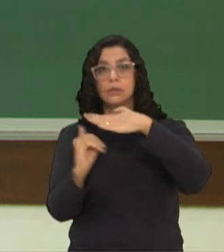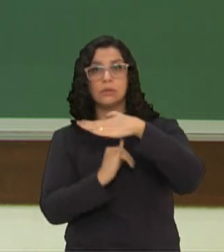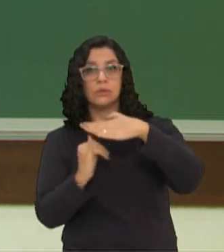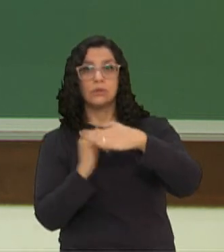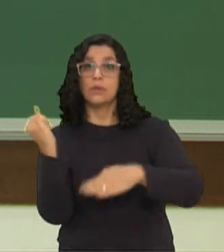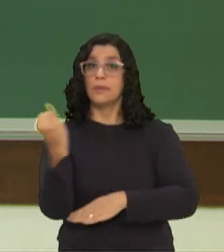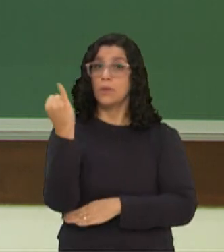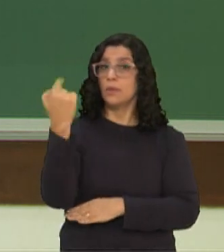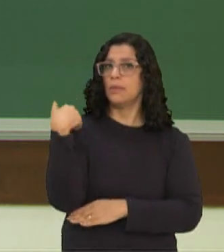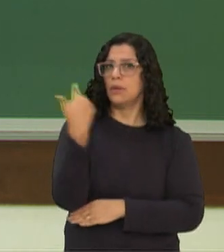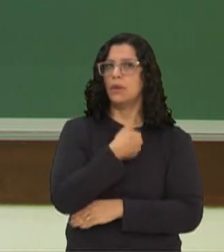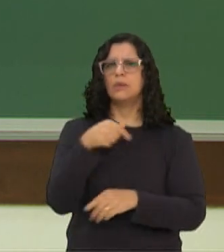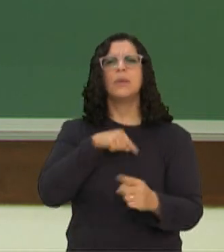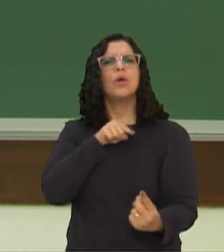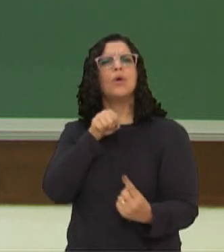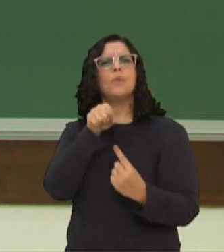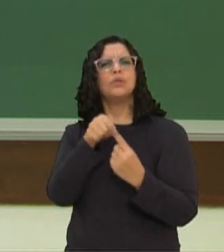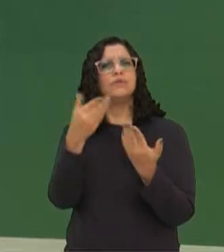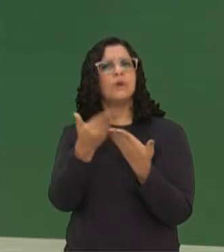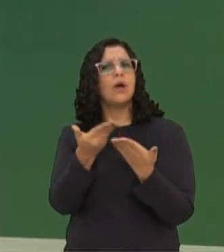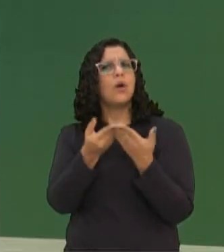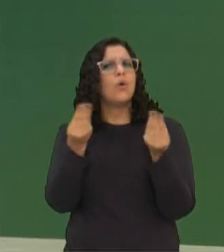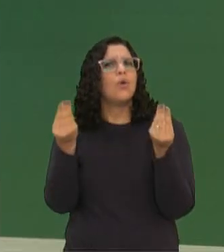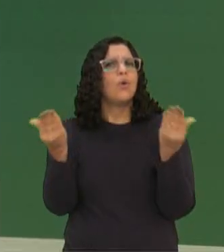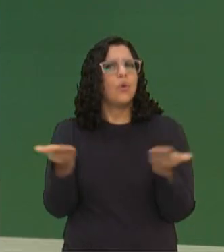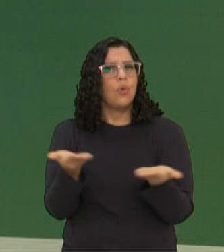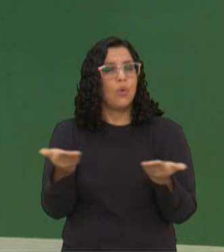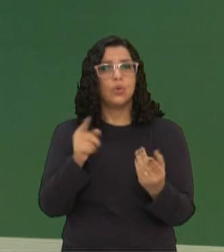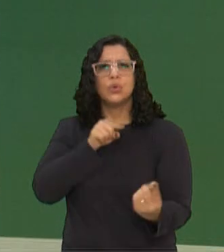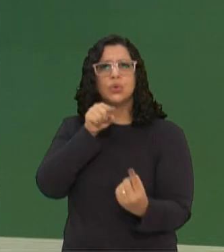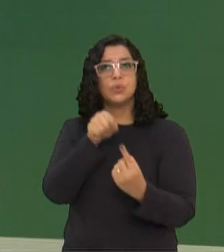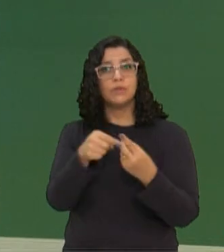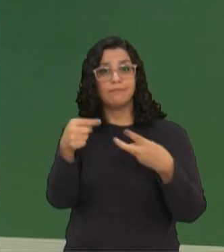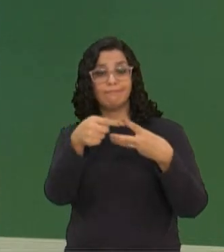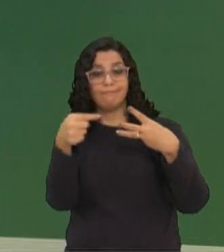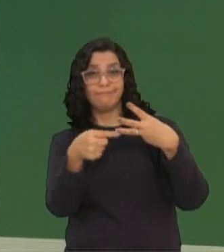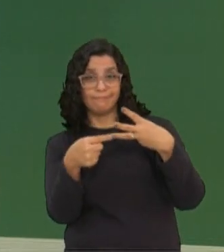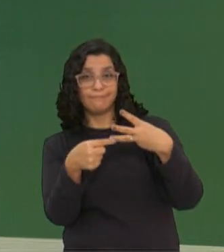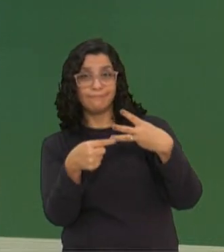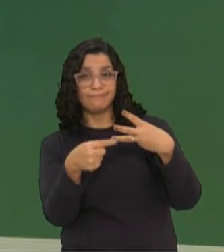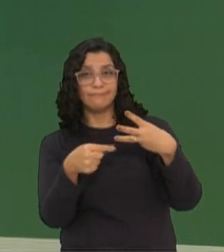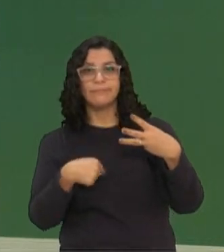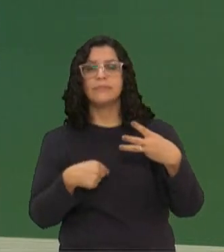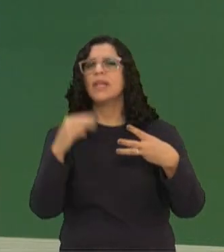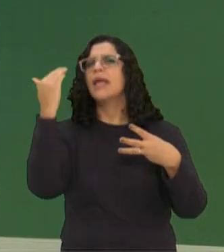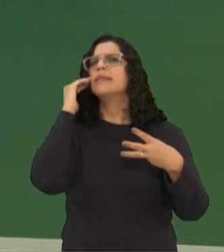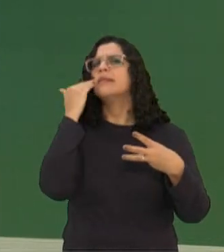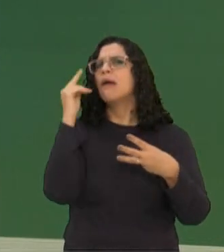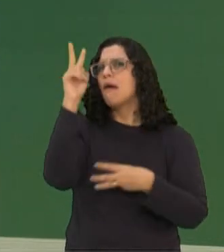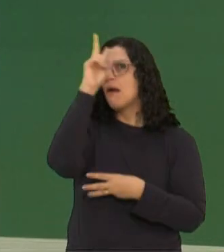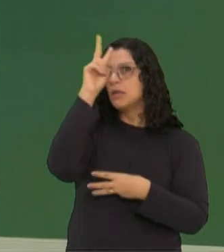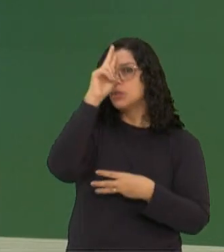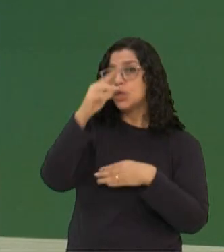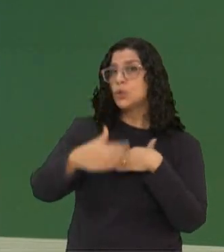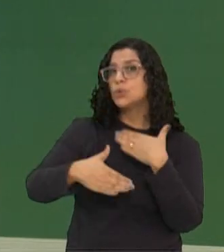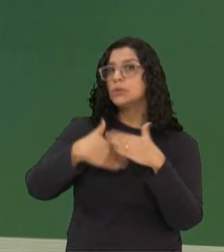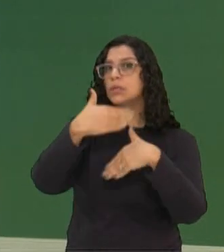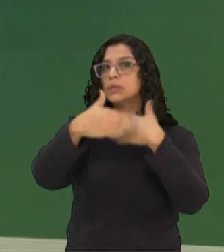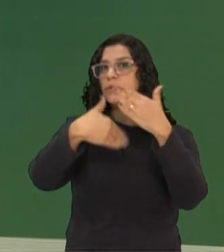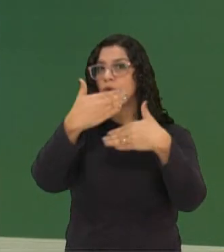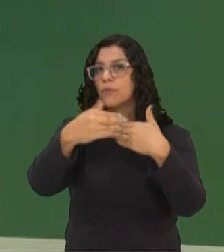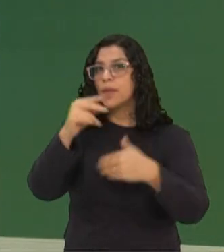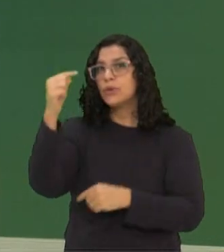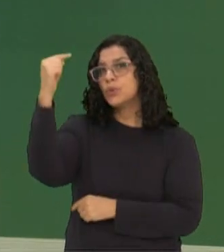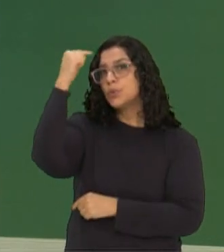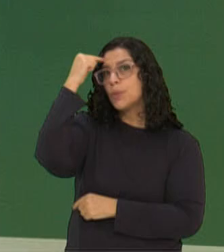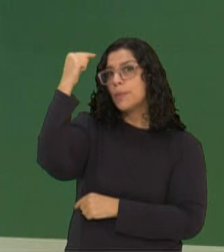gente. Quais são os objetivos da nossa aula de hoje? Os objetivos são três, basicamente. Entender a história do desenvolvimento do